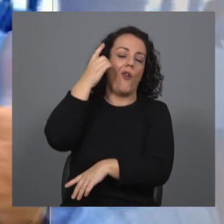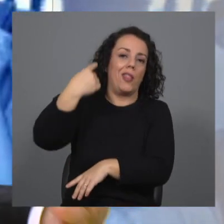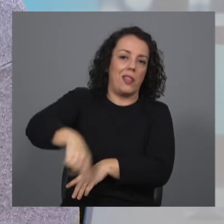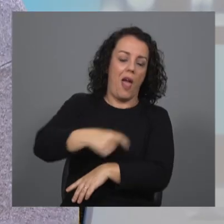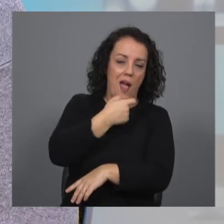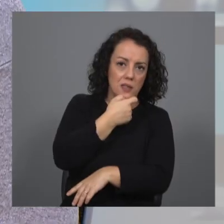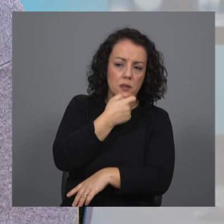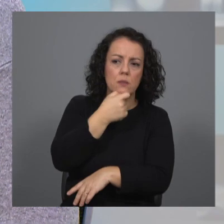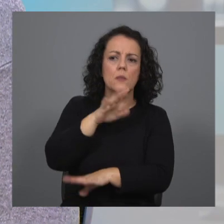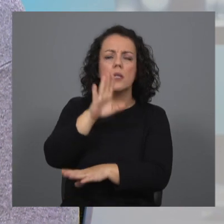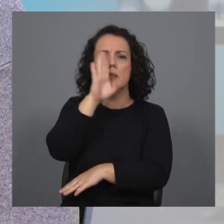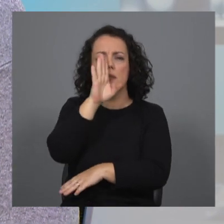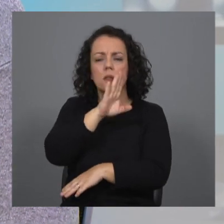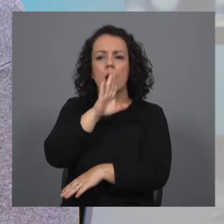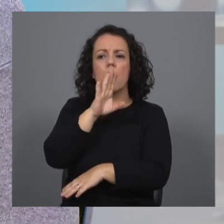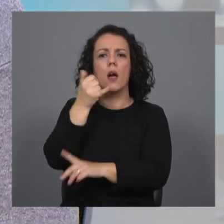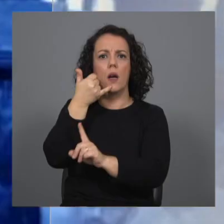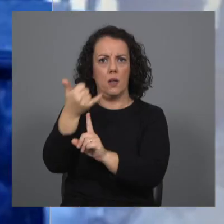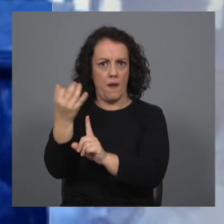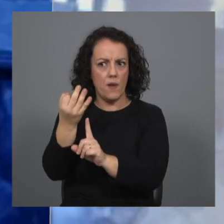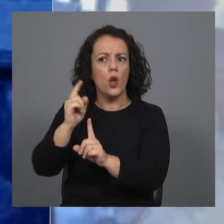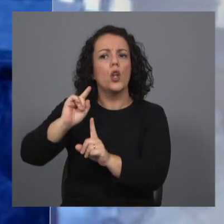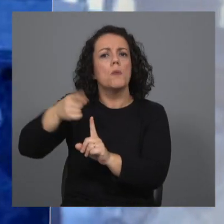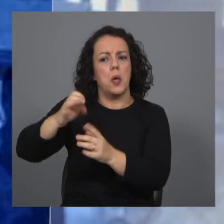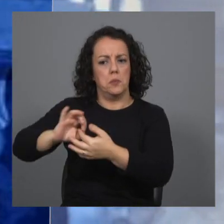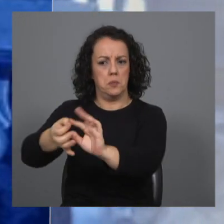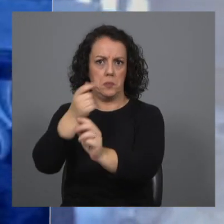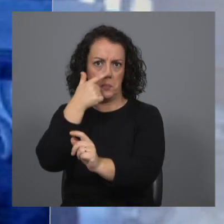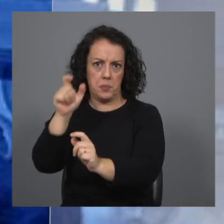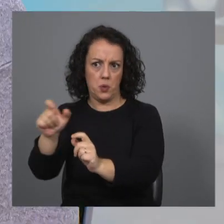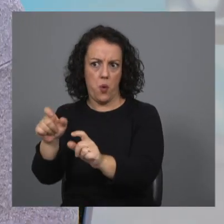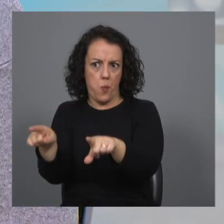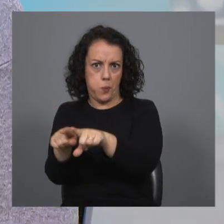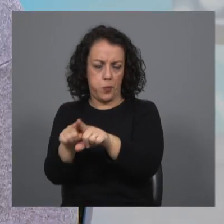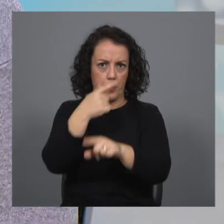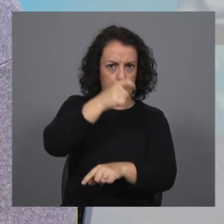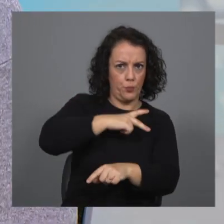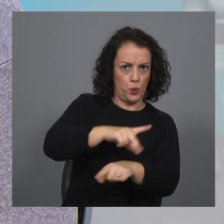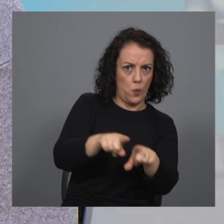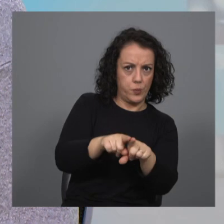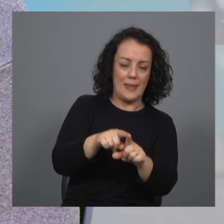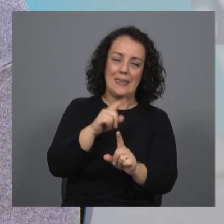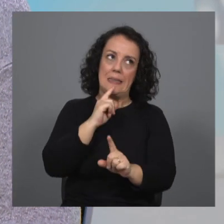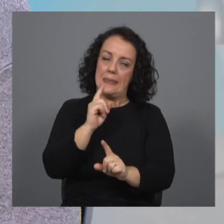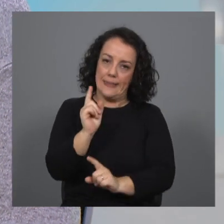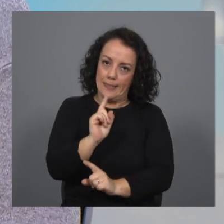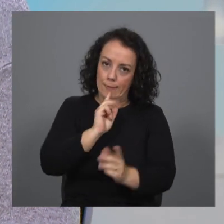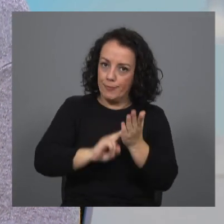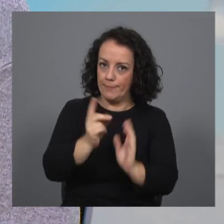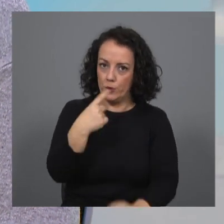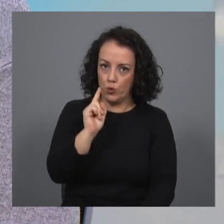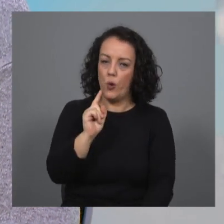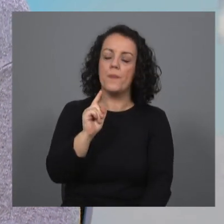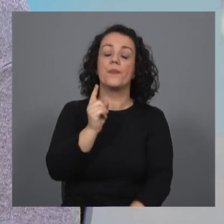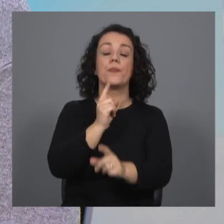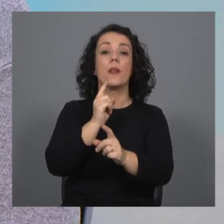todo o processo decorre com normalidade como qualquer outro cidadão português. Nem por isso, Paulo, porque de facto o que